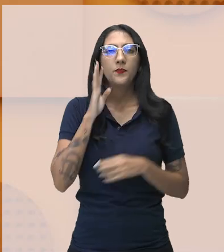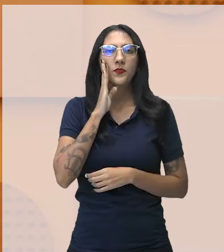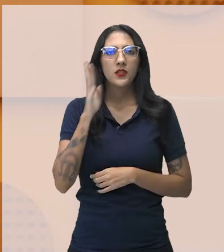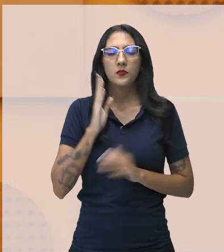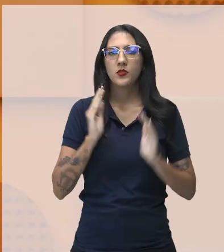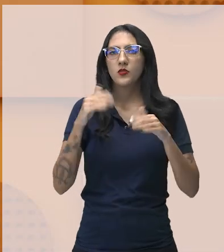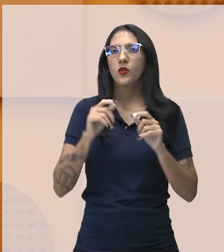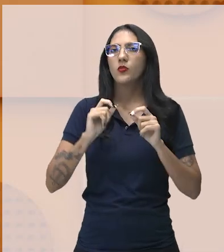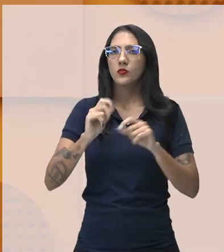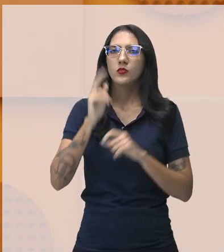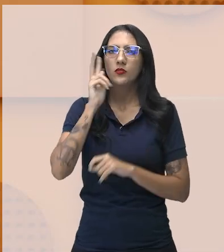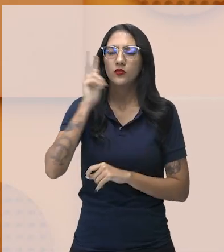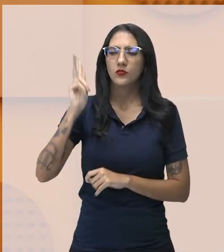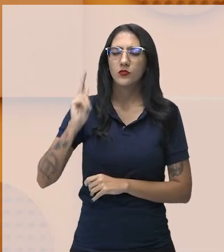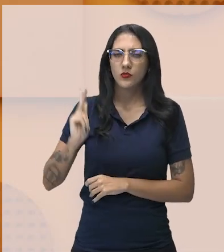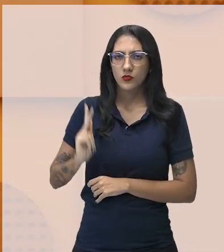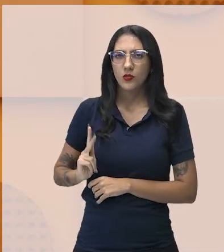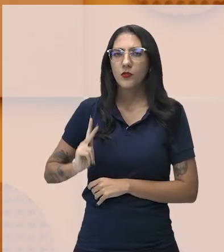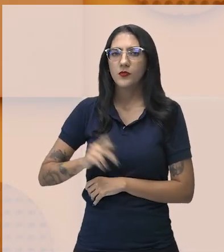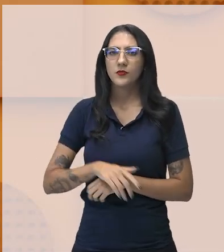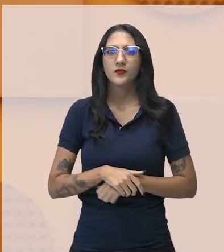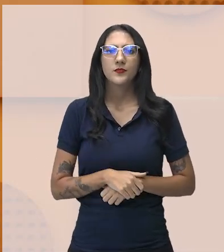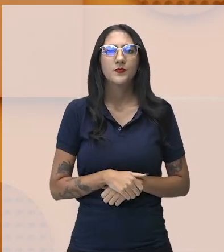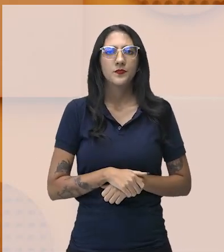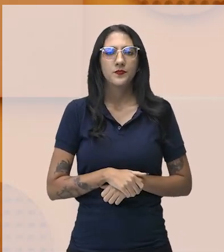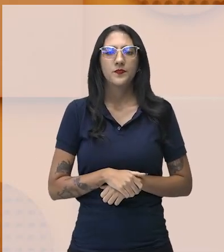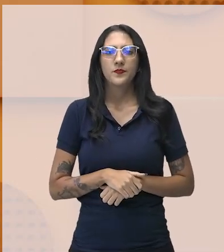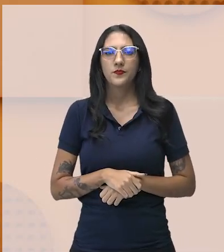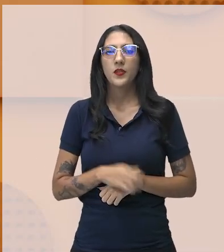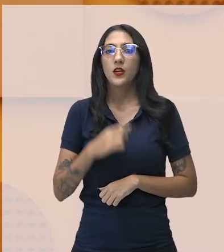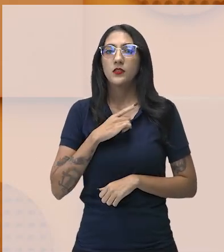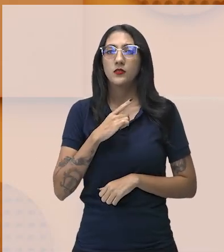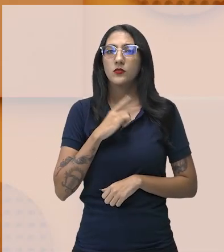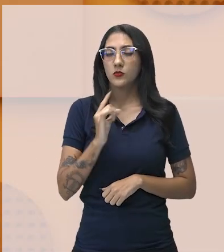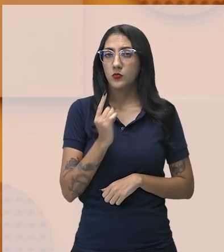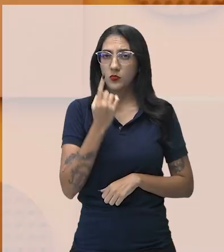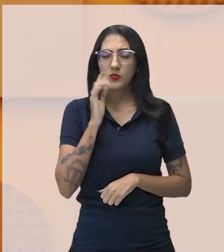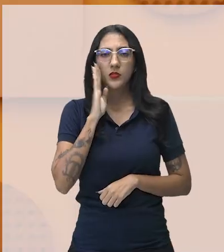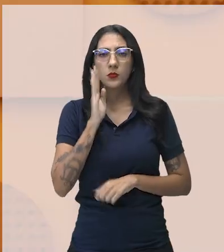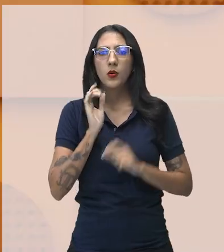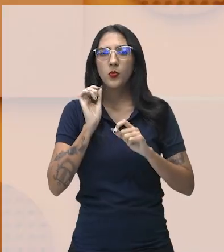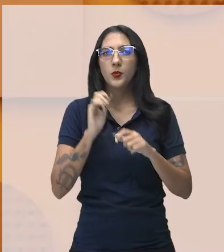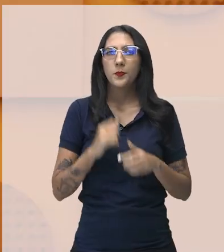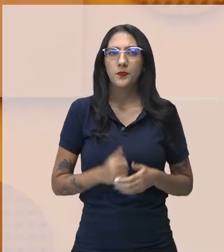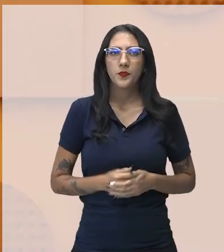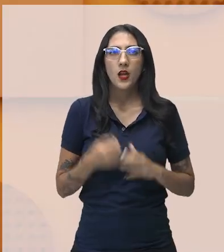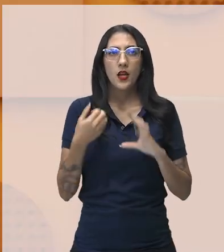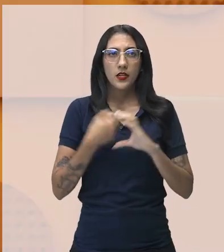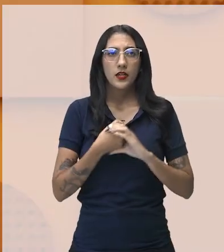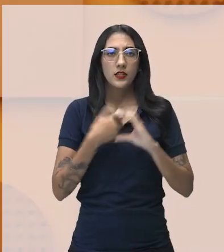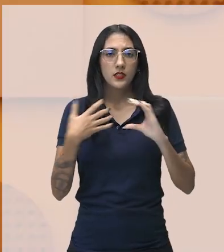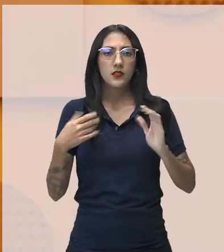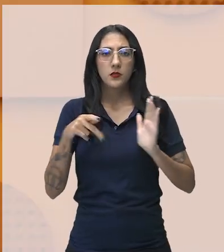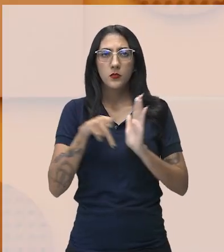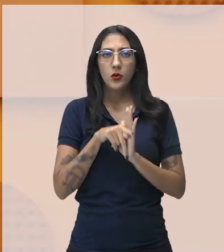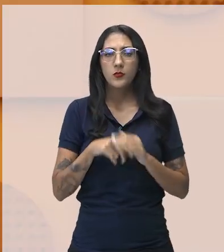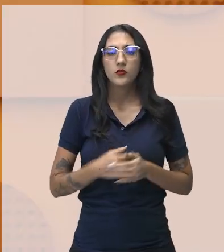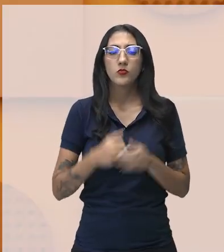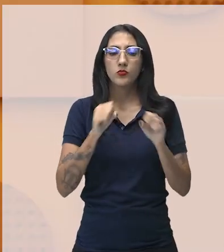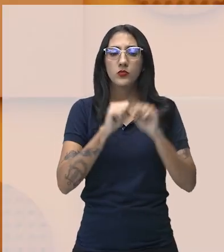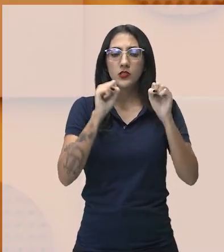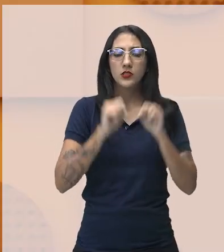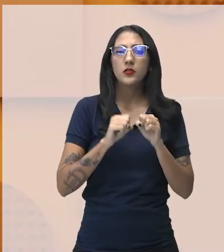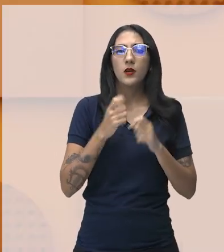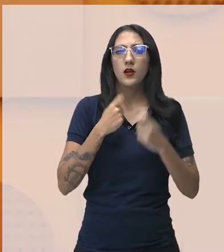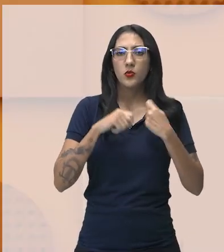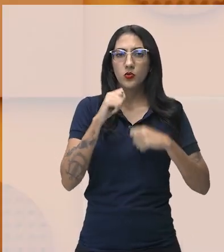também a esse processo histórico, tá certo, gente? E um deles que nós temos que relembrar vai ser sobre as características do sistema capitalista